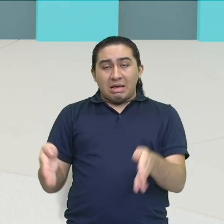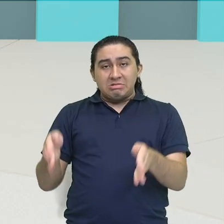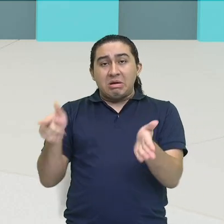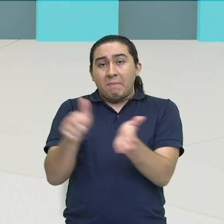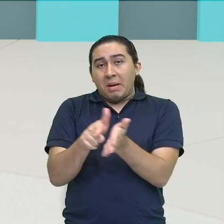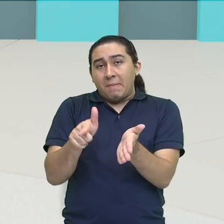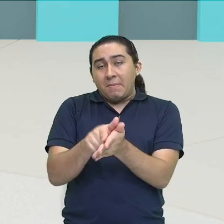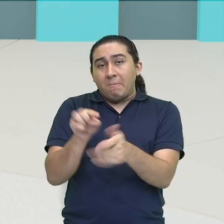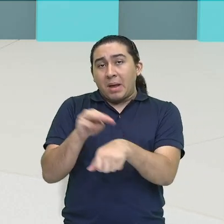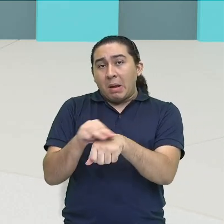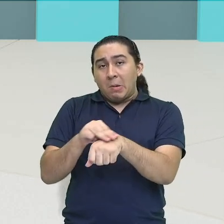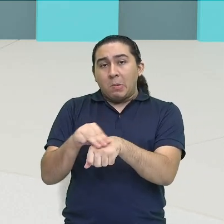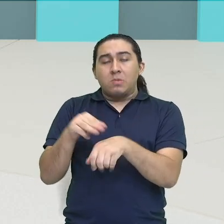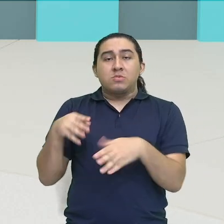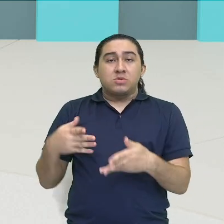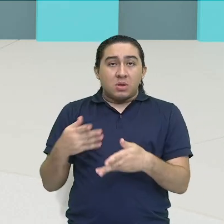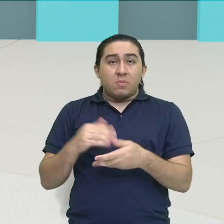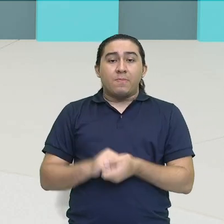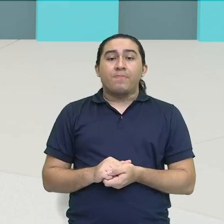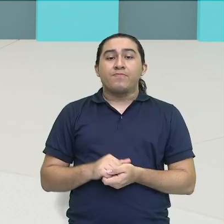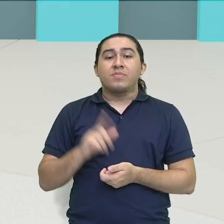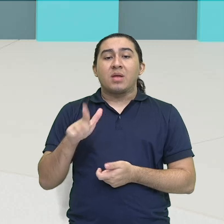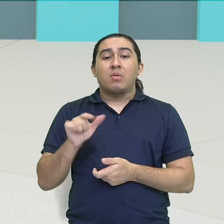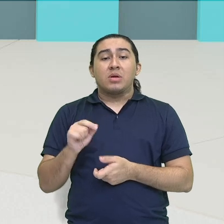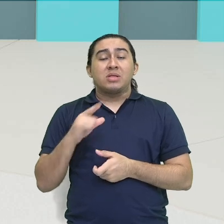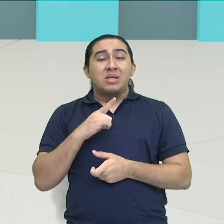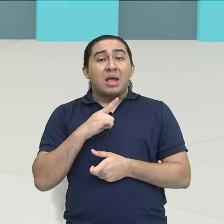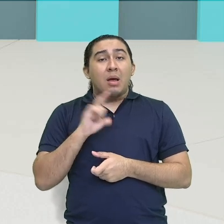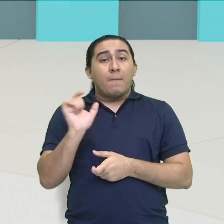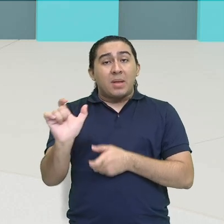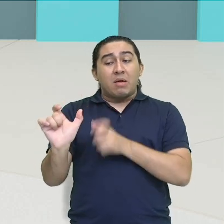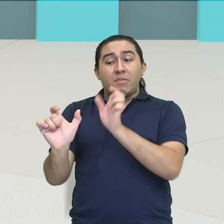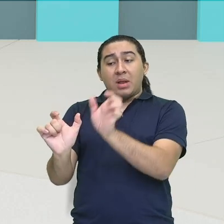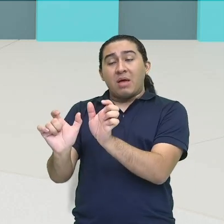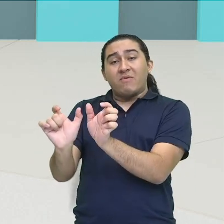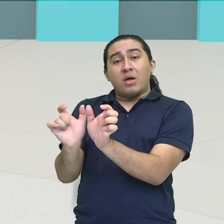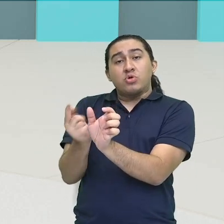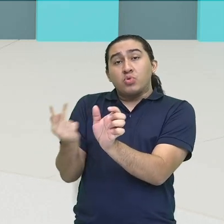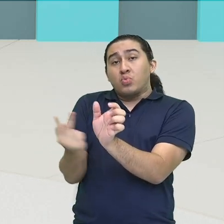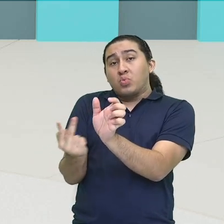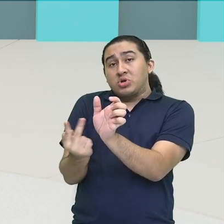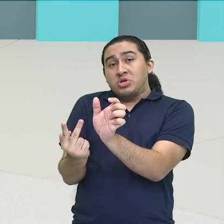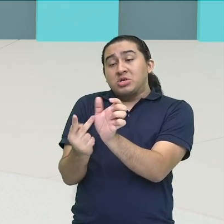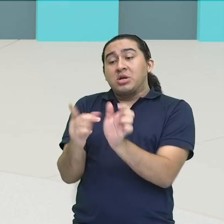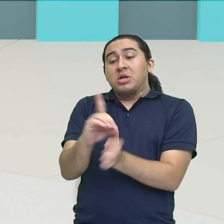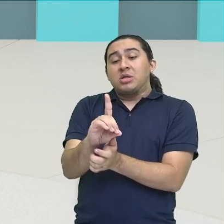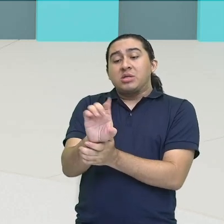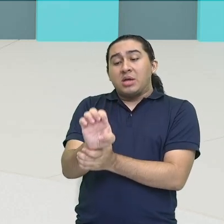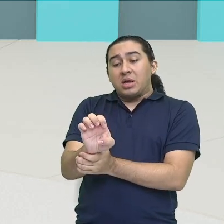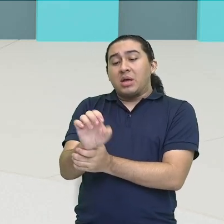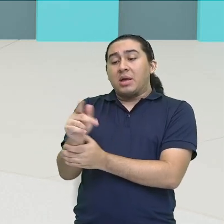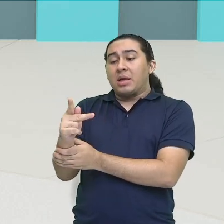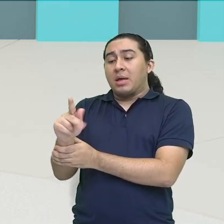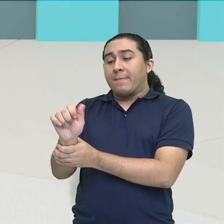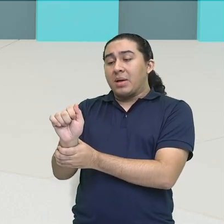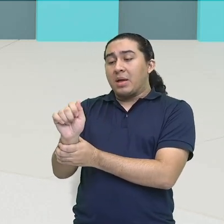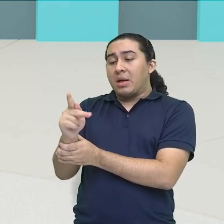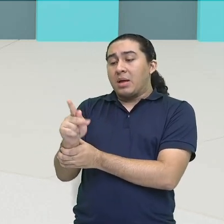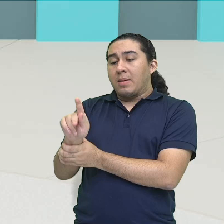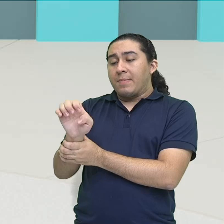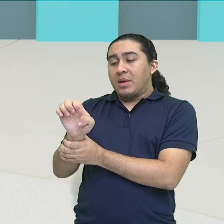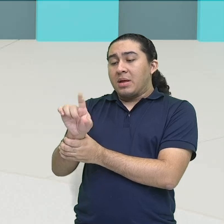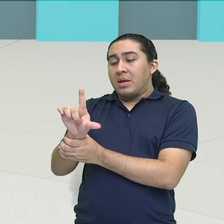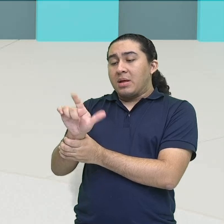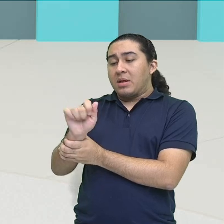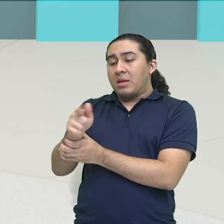essa caracterização foi construída por mais de uma palavra, né? Que é de papelão. Ela não é